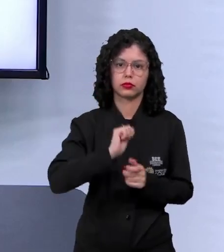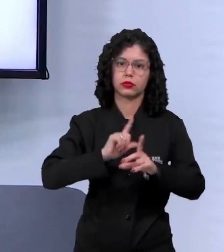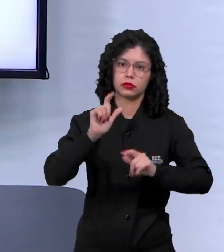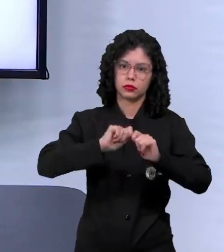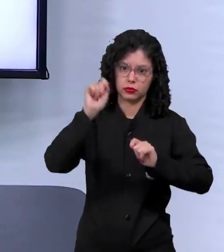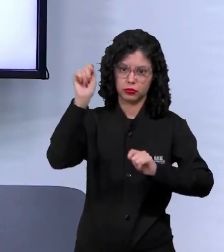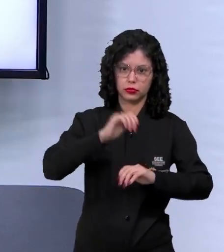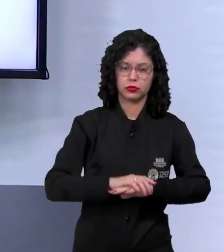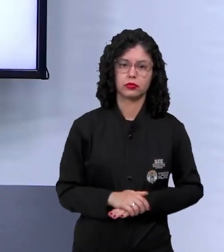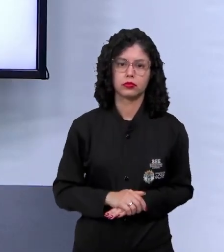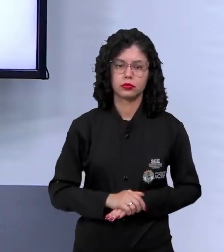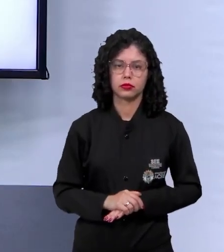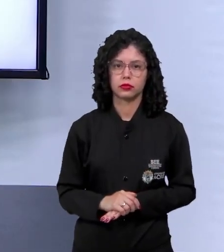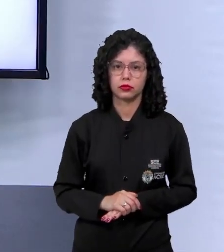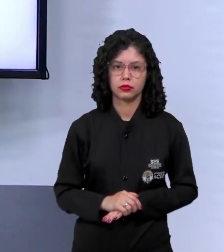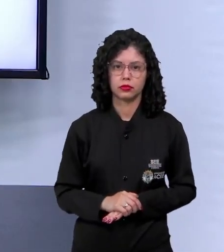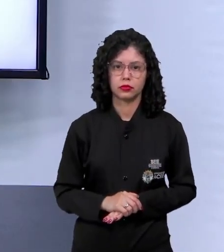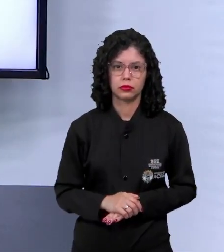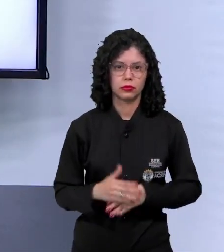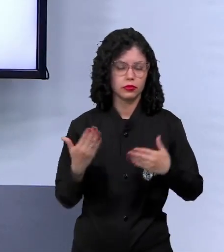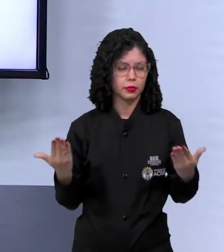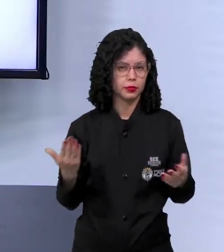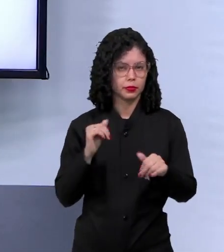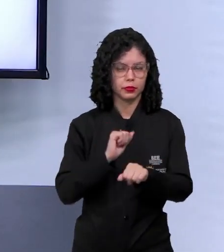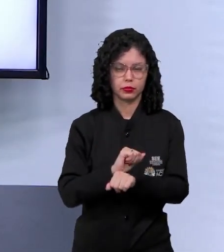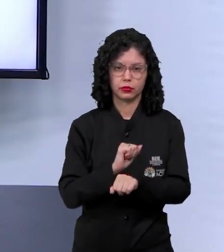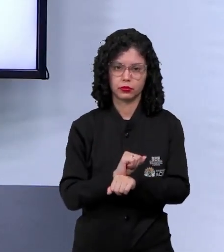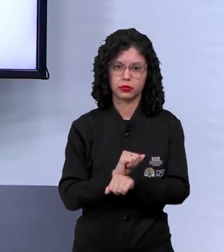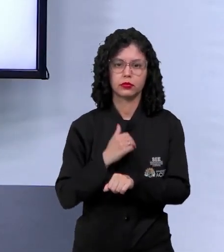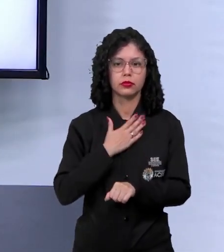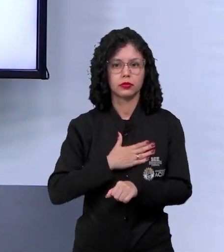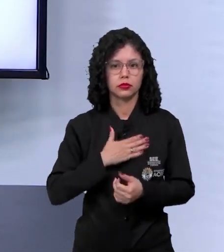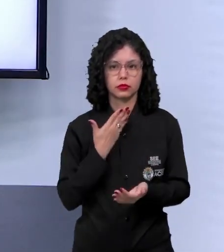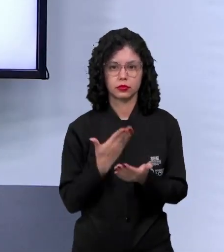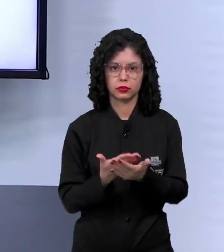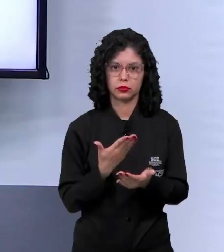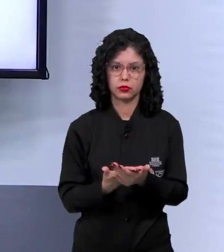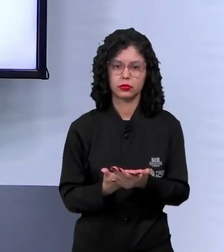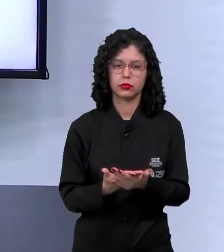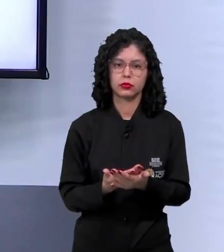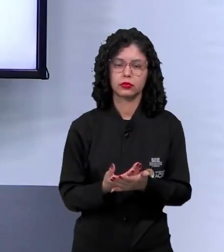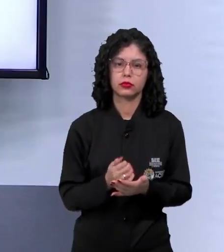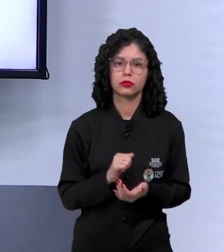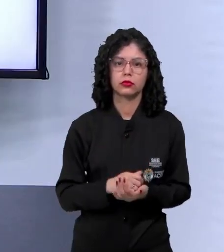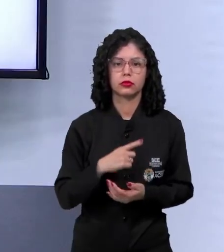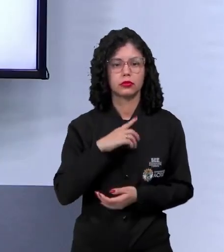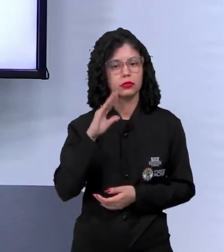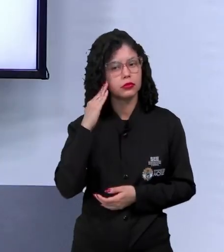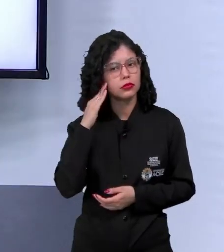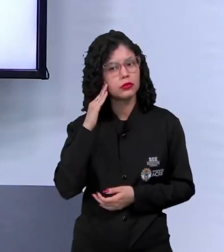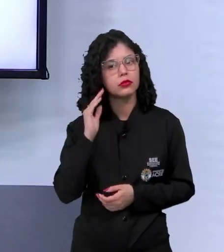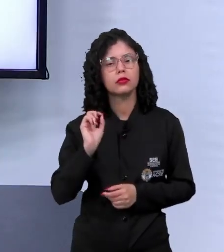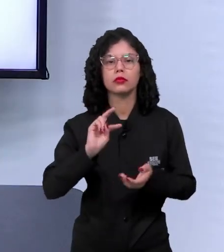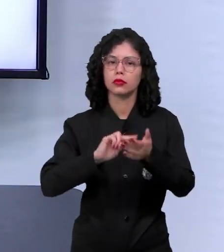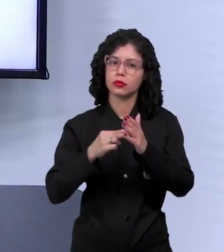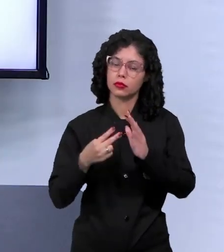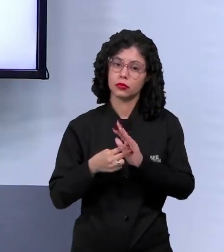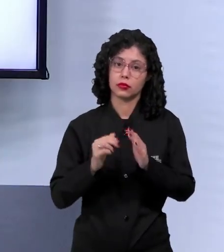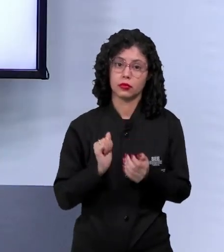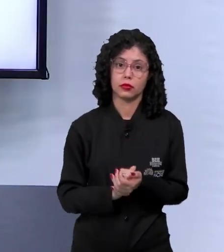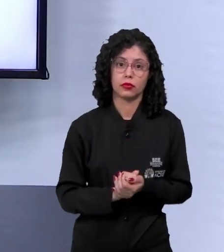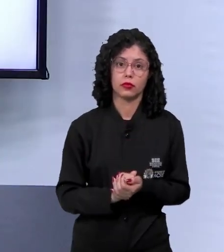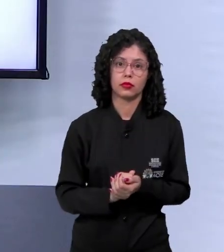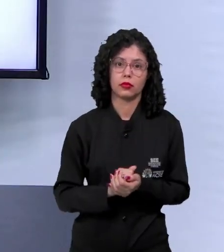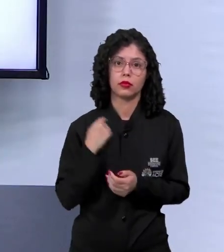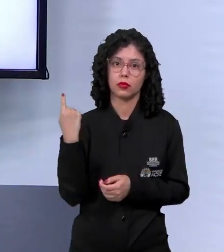nosso estado, certo? Então, espero que vocês tenham gostado da nossa aula, tenham compreendido esse significado, tanto de